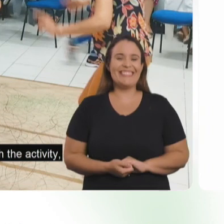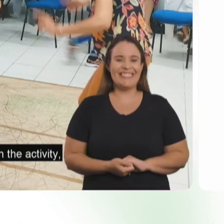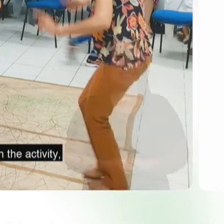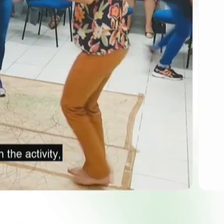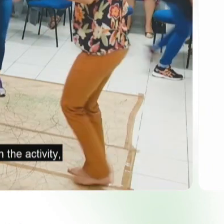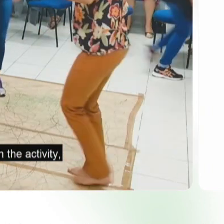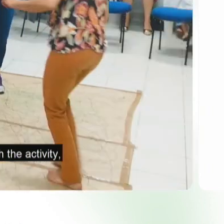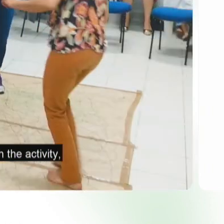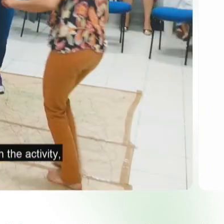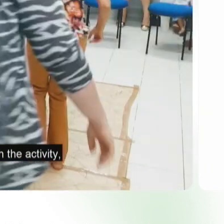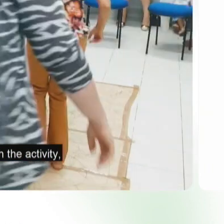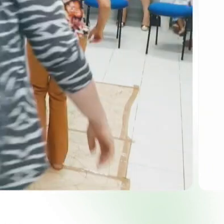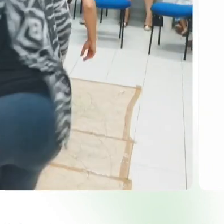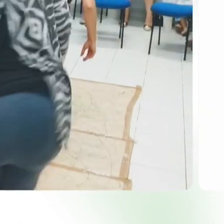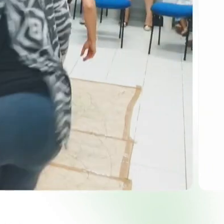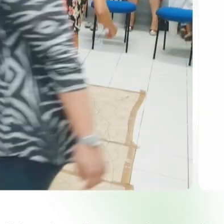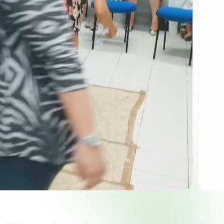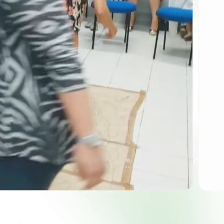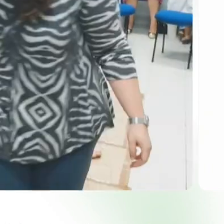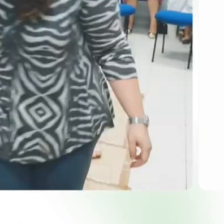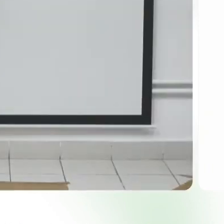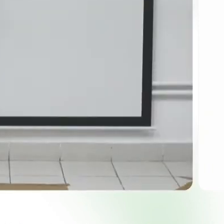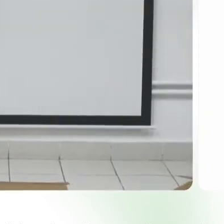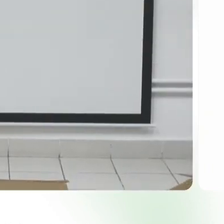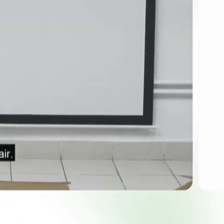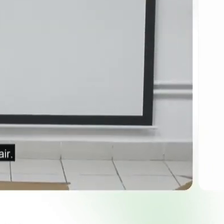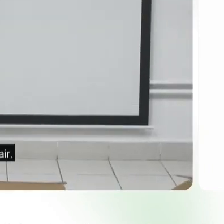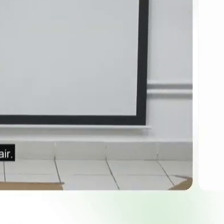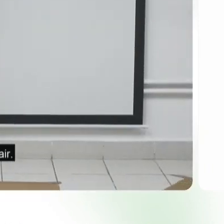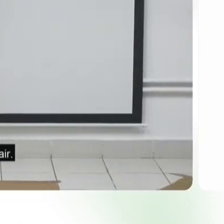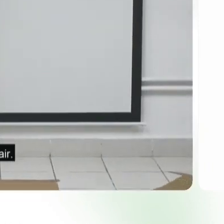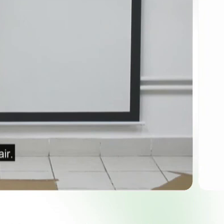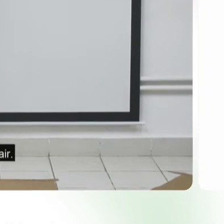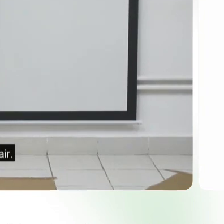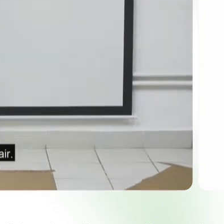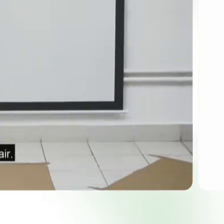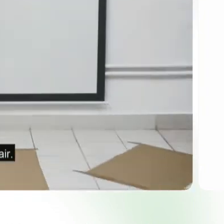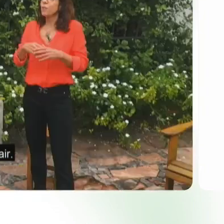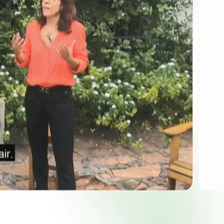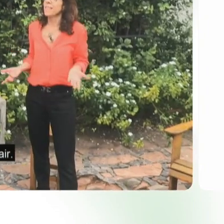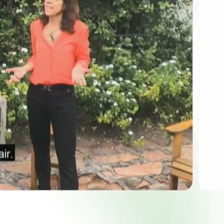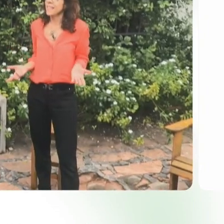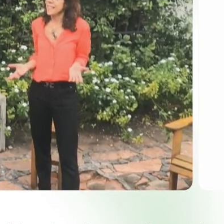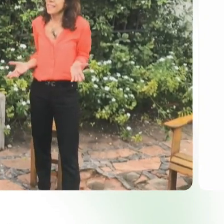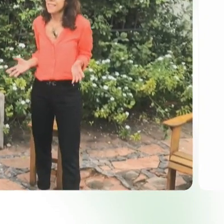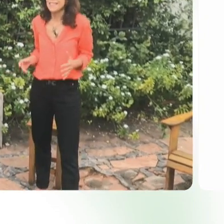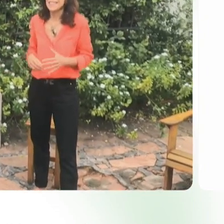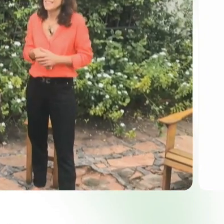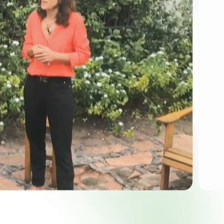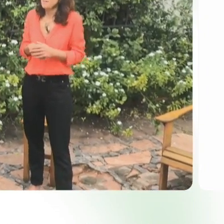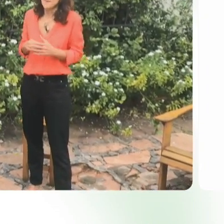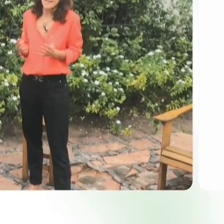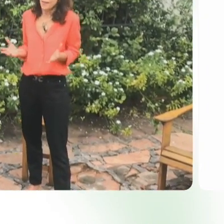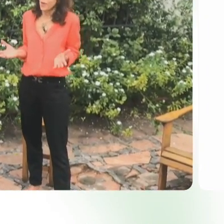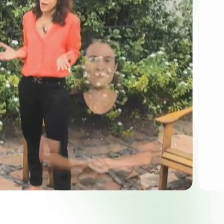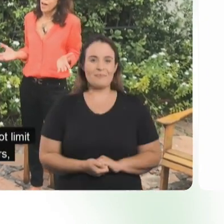Educadores participam de brincadeira coletiva, dançando sobre um grande papel com desenhos. Guaciara Labônia Guerreiro é uma mulher branca de cabelos longos. Ela é coordenadora